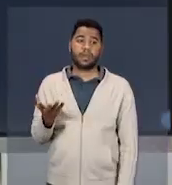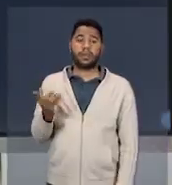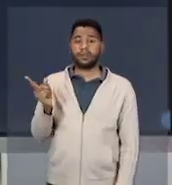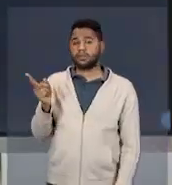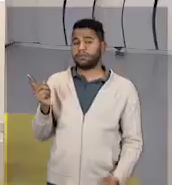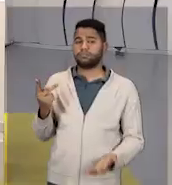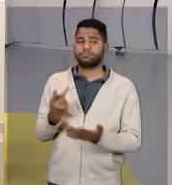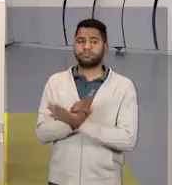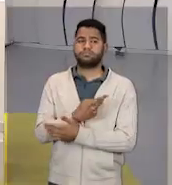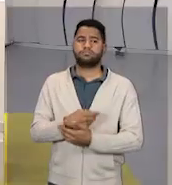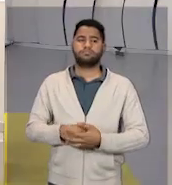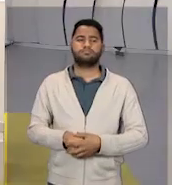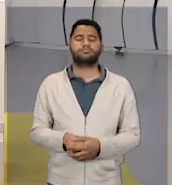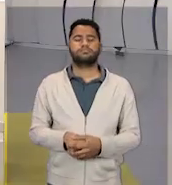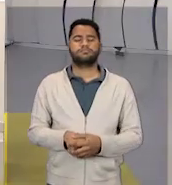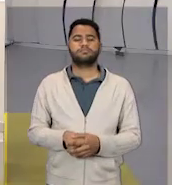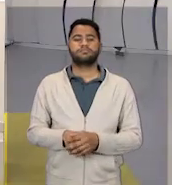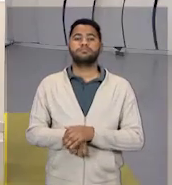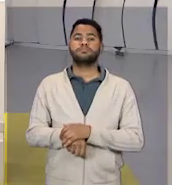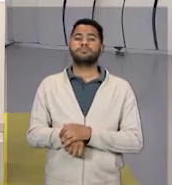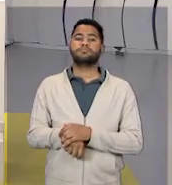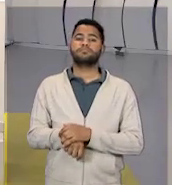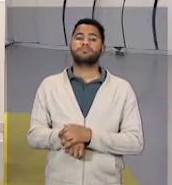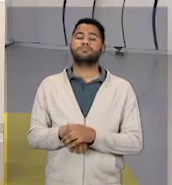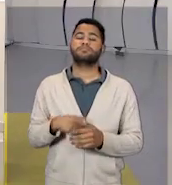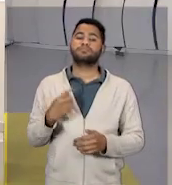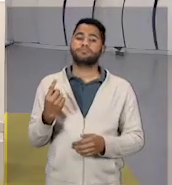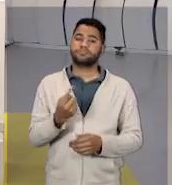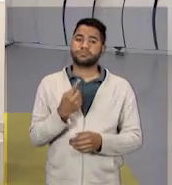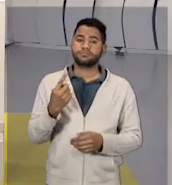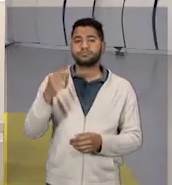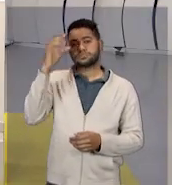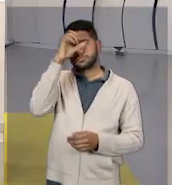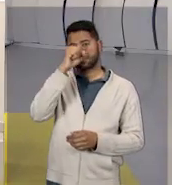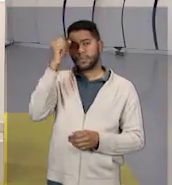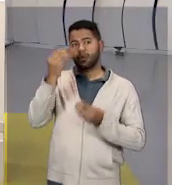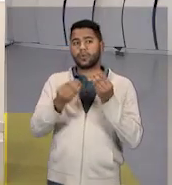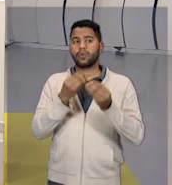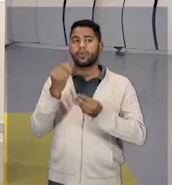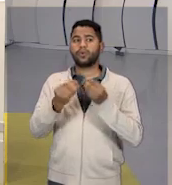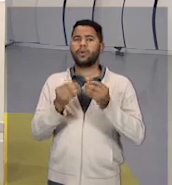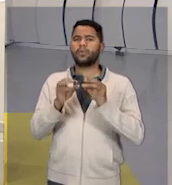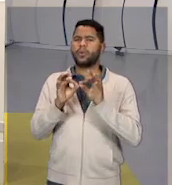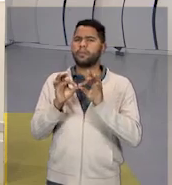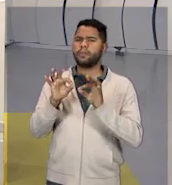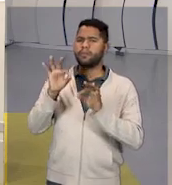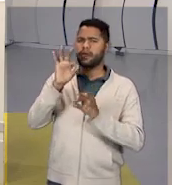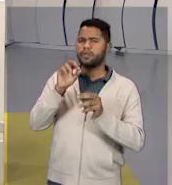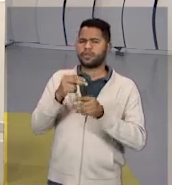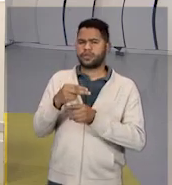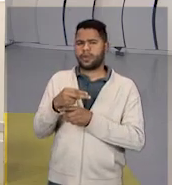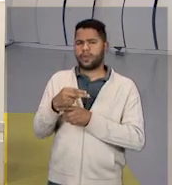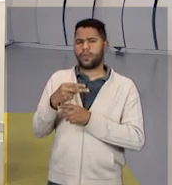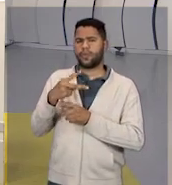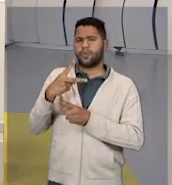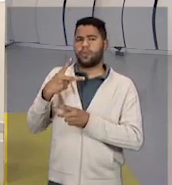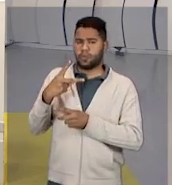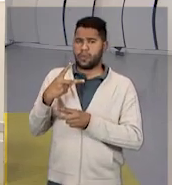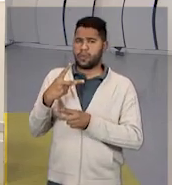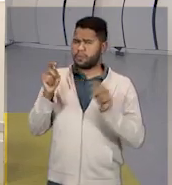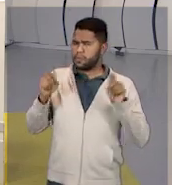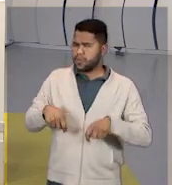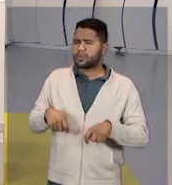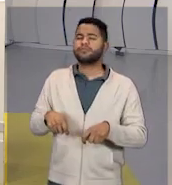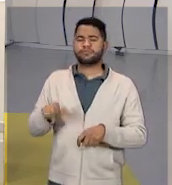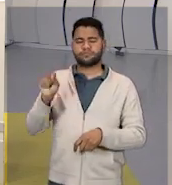que vai acontecer. Então, nós vamos aprender hoje a medir essa abertura. Ah, mas isso é possível medir? É possível medir sim.